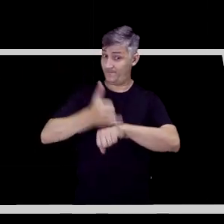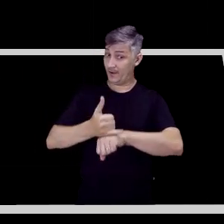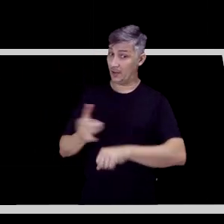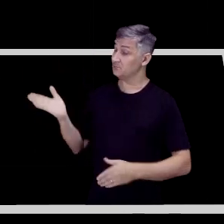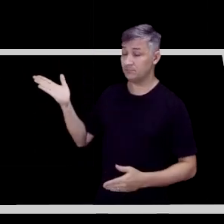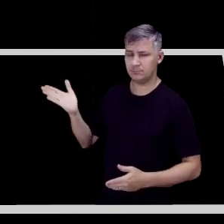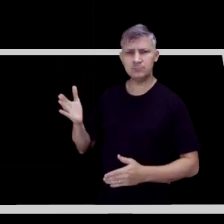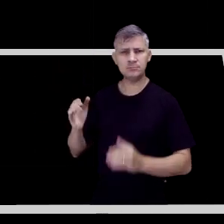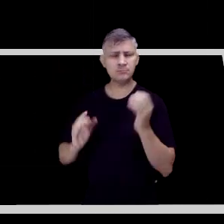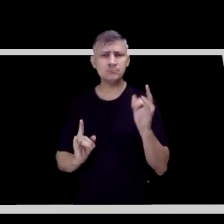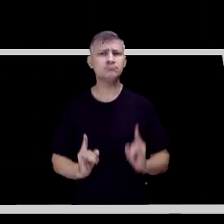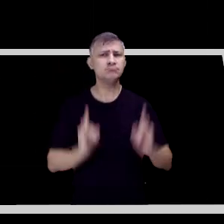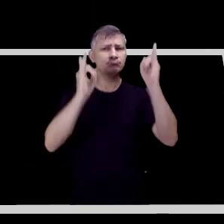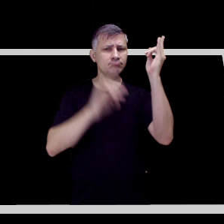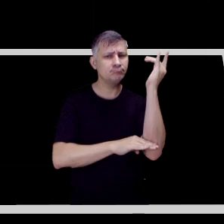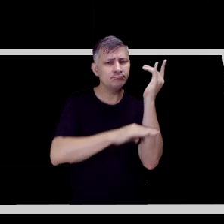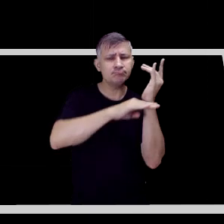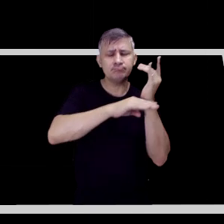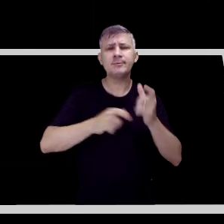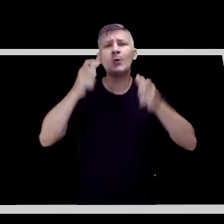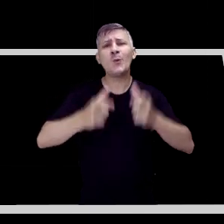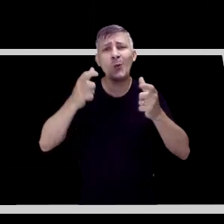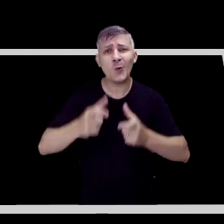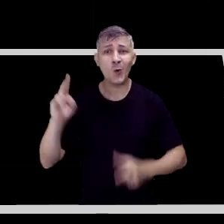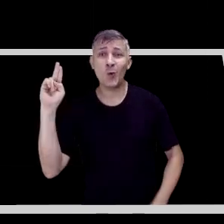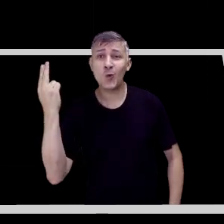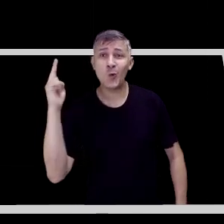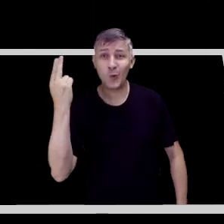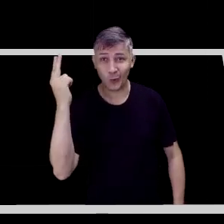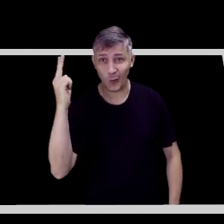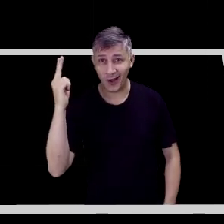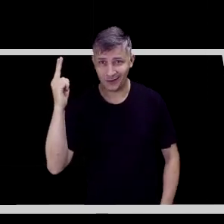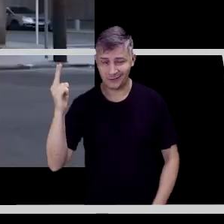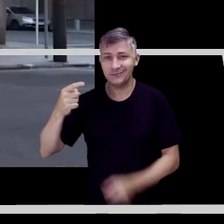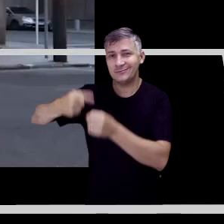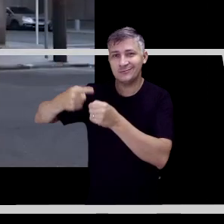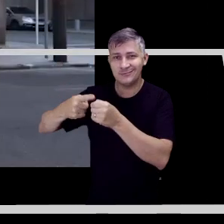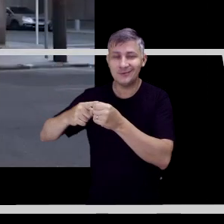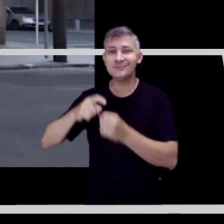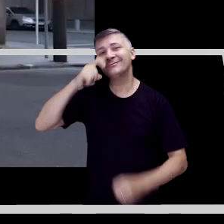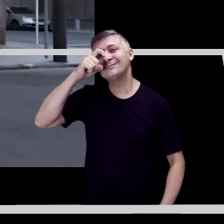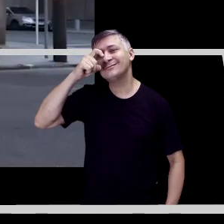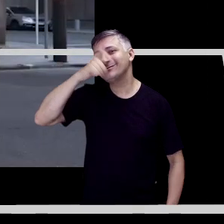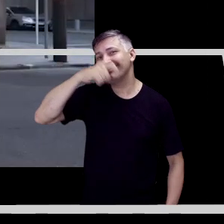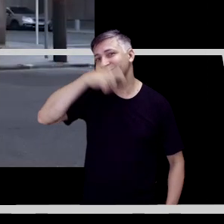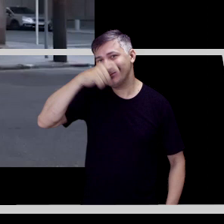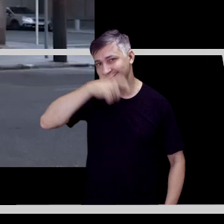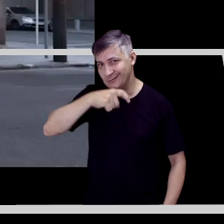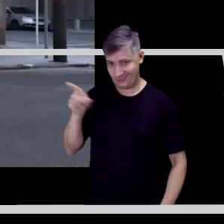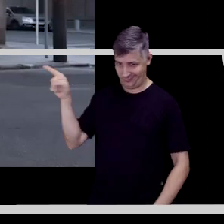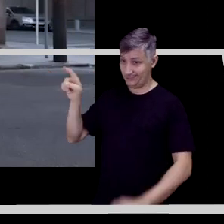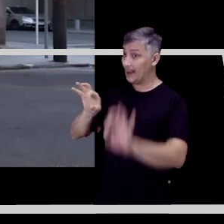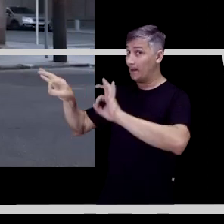tá? Esse é o edifício Florida, é um edifício em Montevidéu, que tem como premissa inicial ser